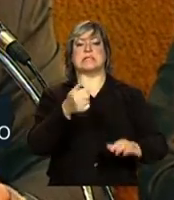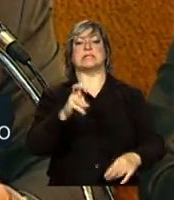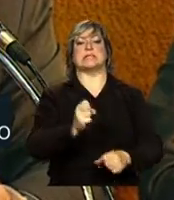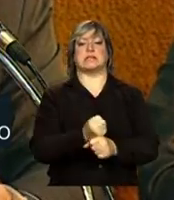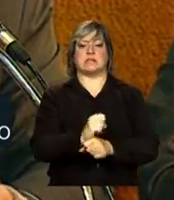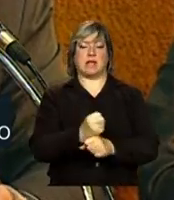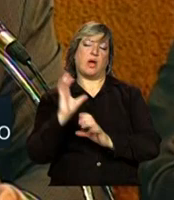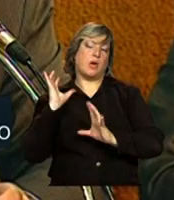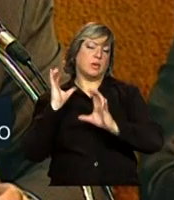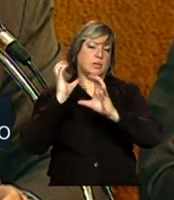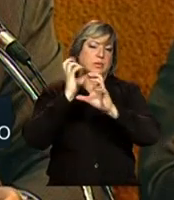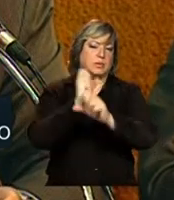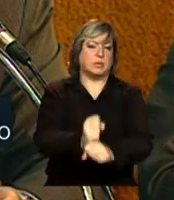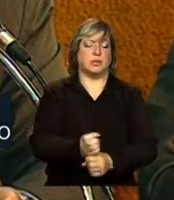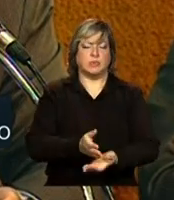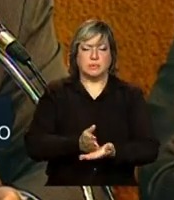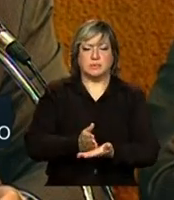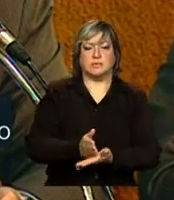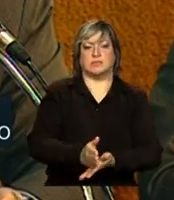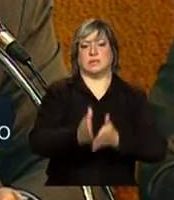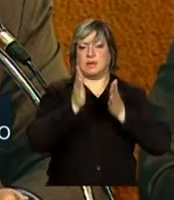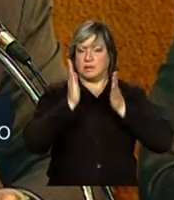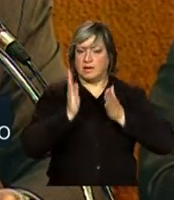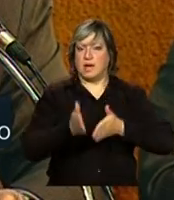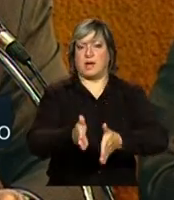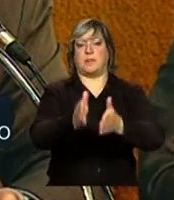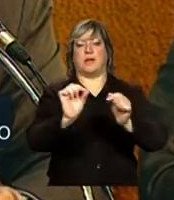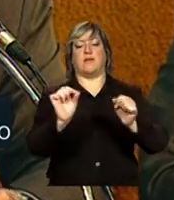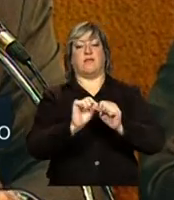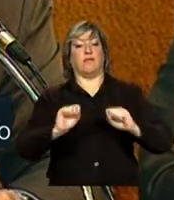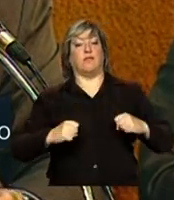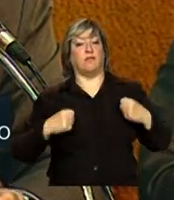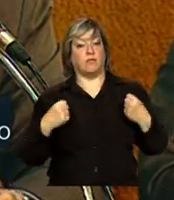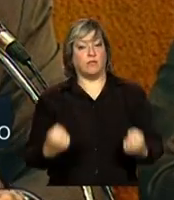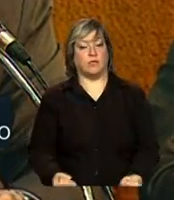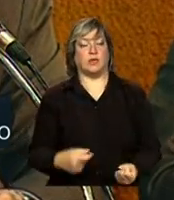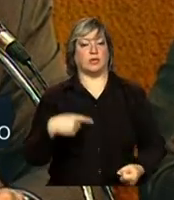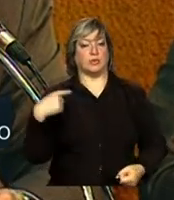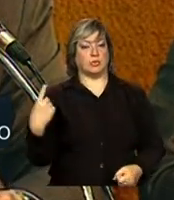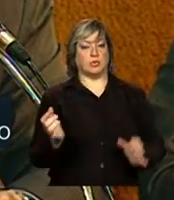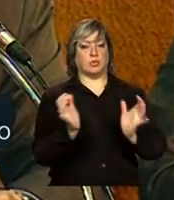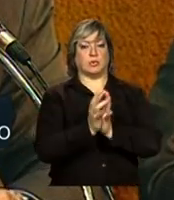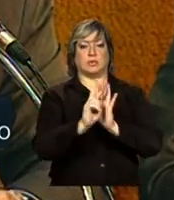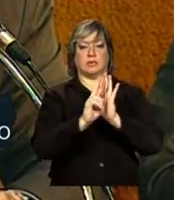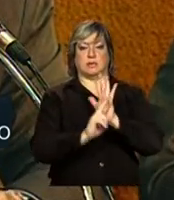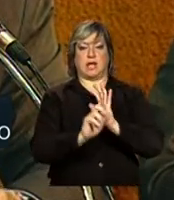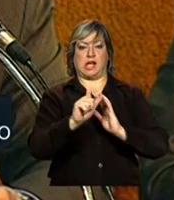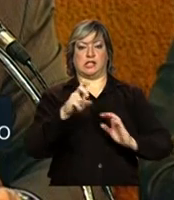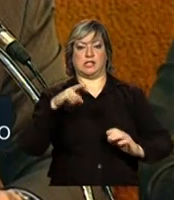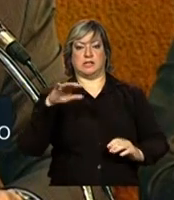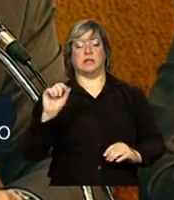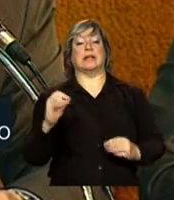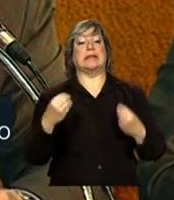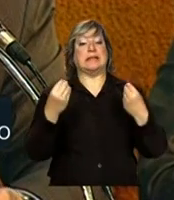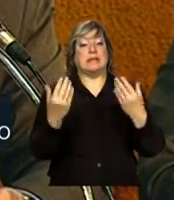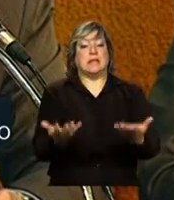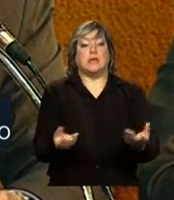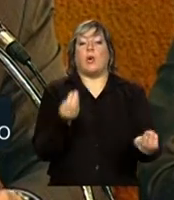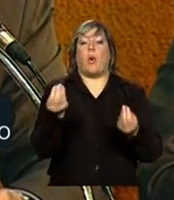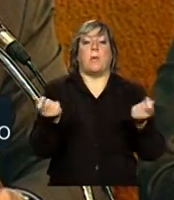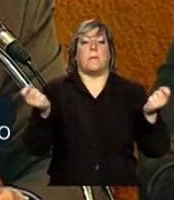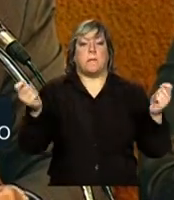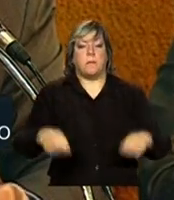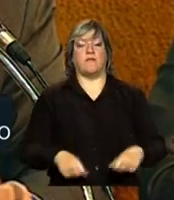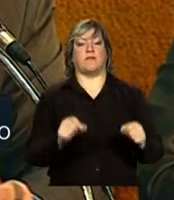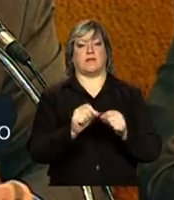eh caminhar nessa direção fortalecer Endo as suas instituições reguladoras e sobretudo provendo as de meios para que possam